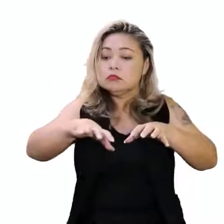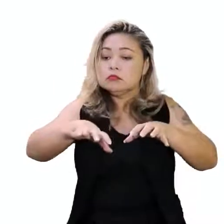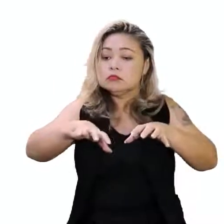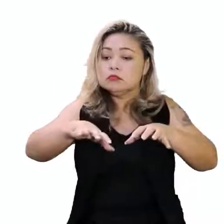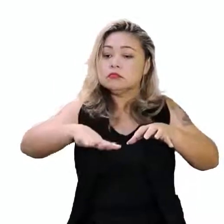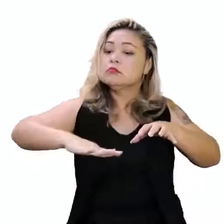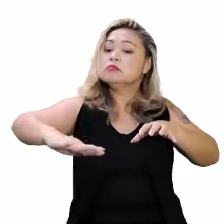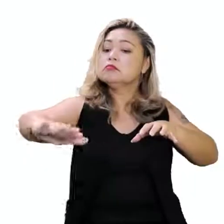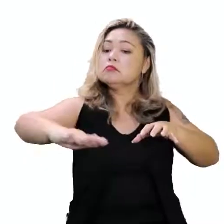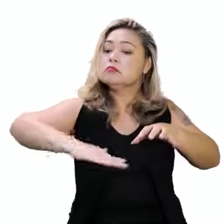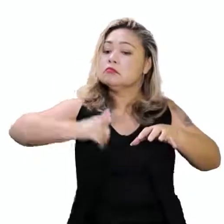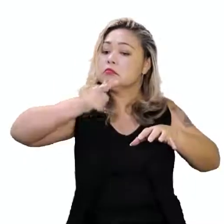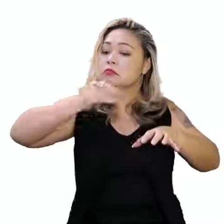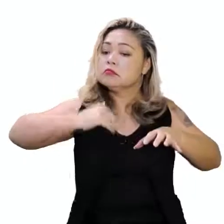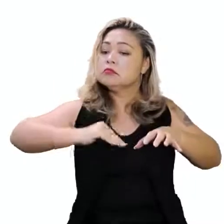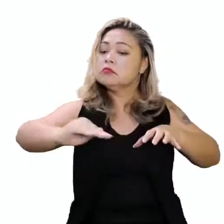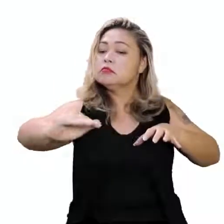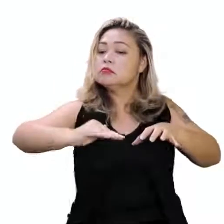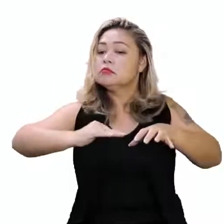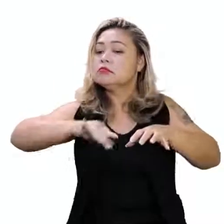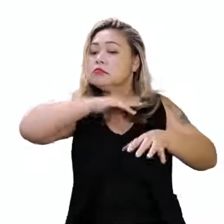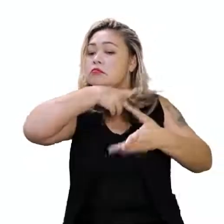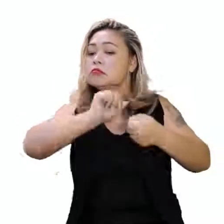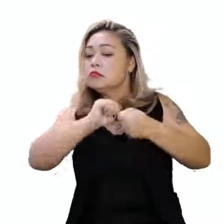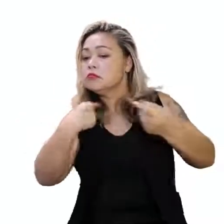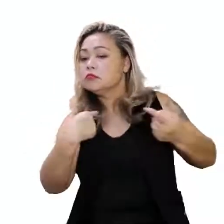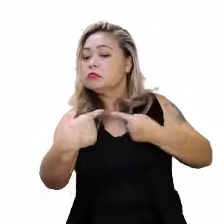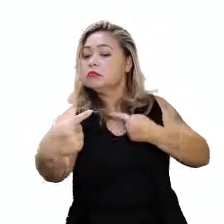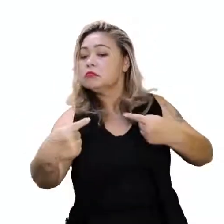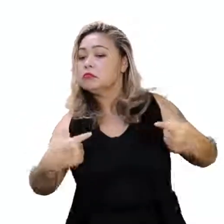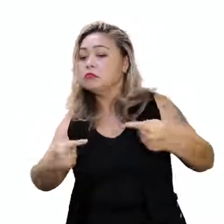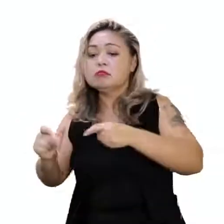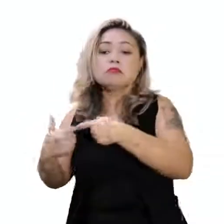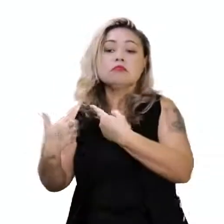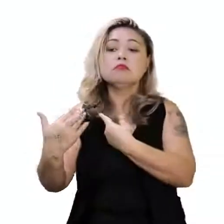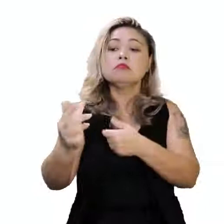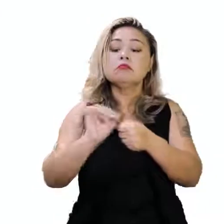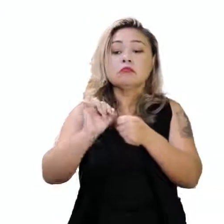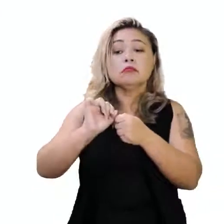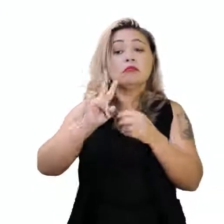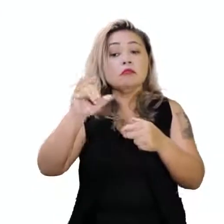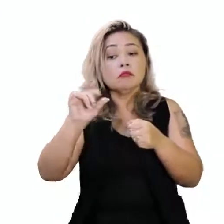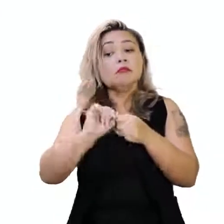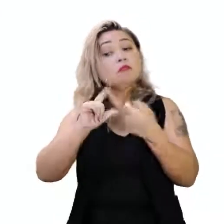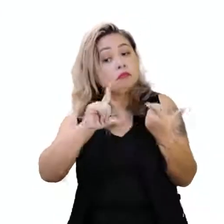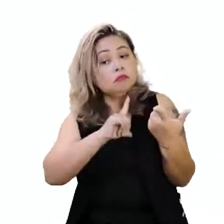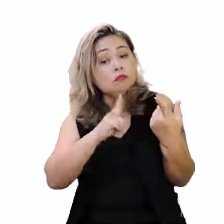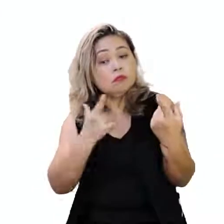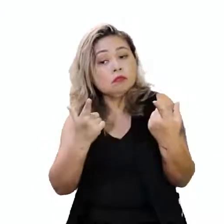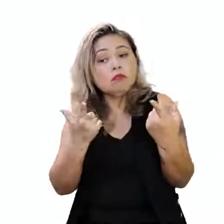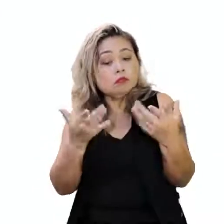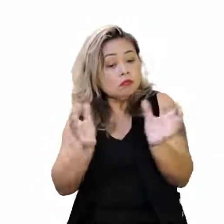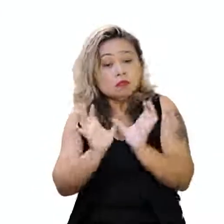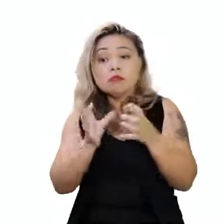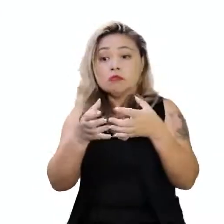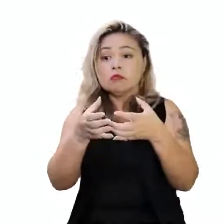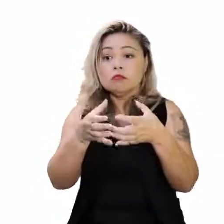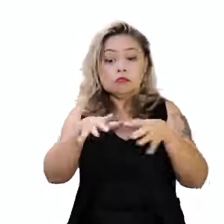rio e aí agora as terras, os animais conseguem migrar de um canto para o outro. Vai voltar a ter,